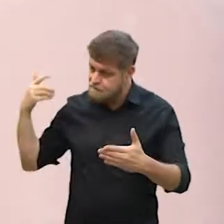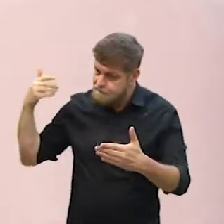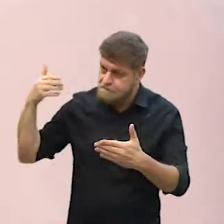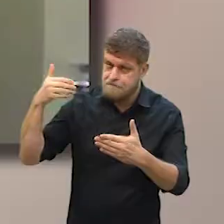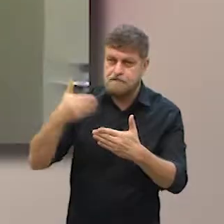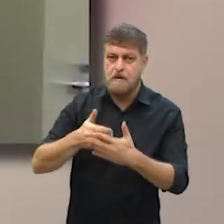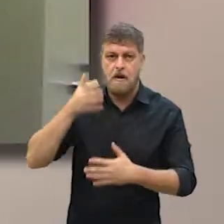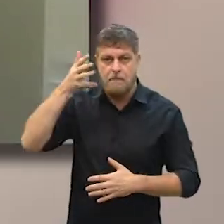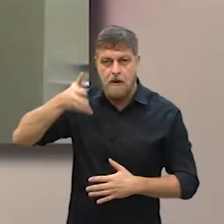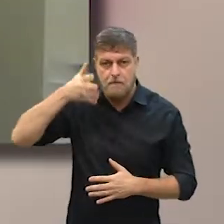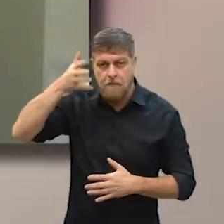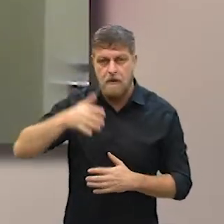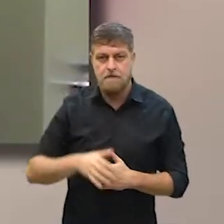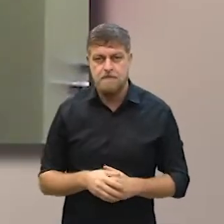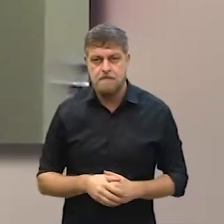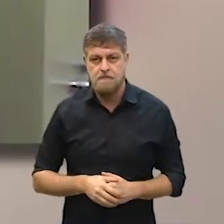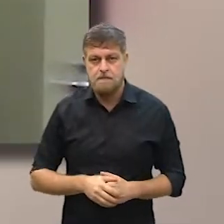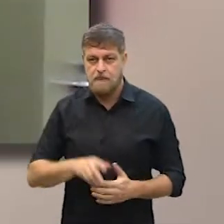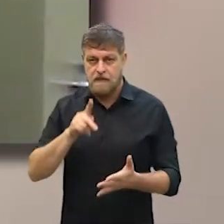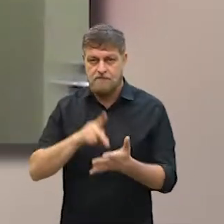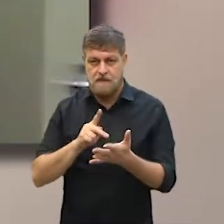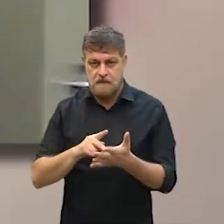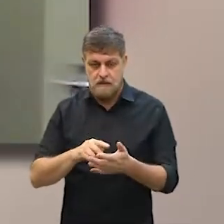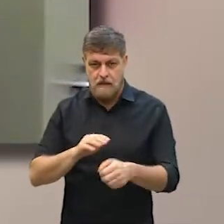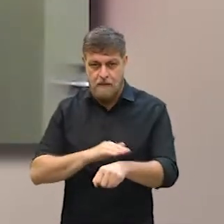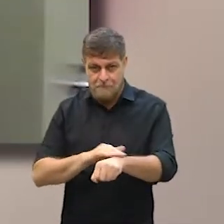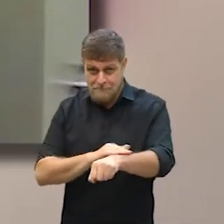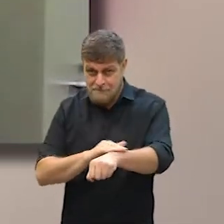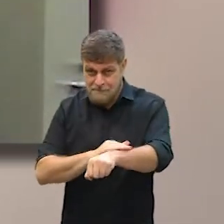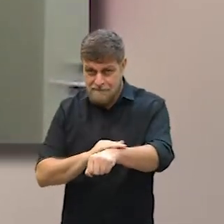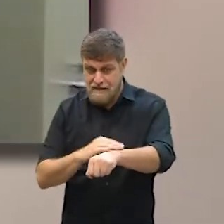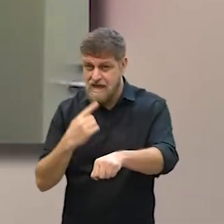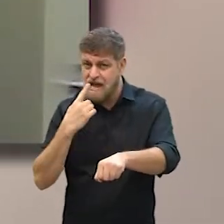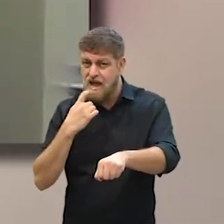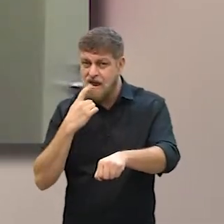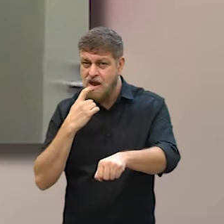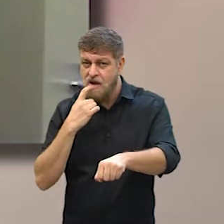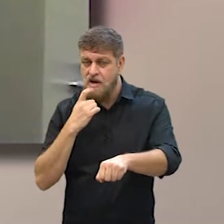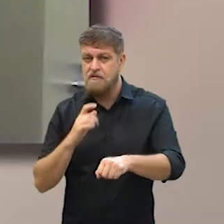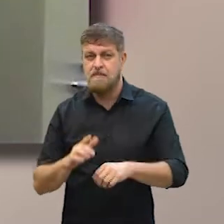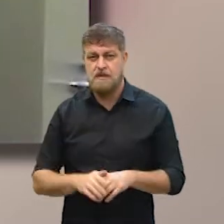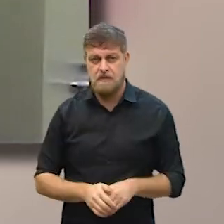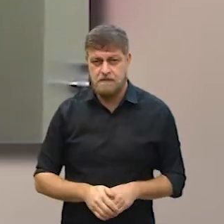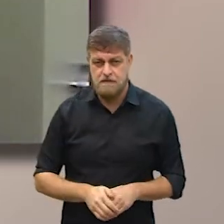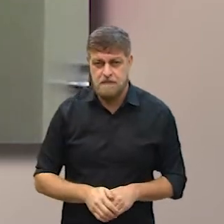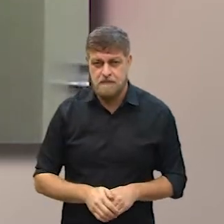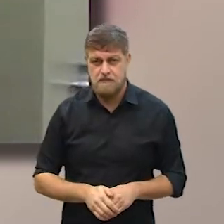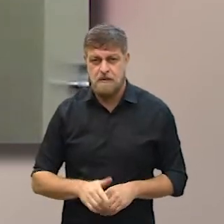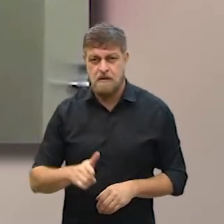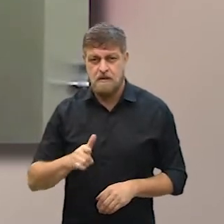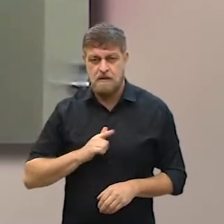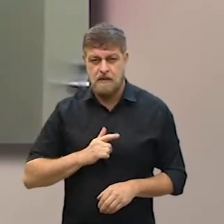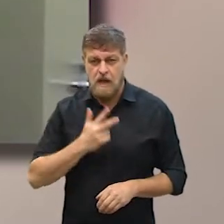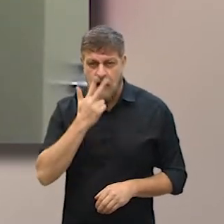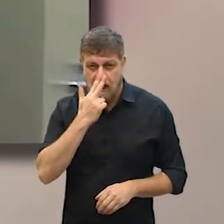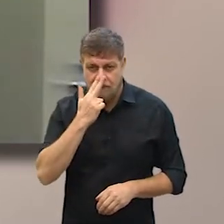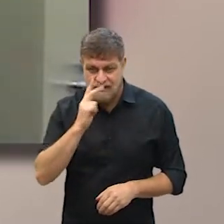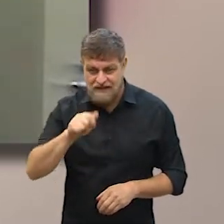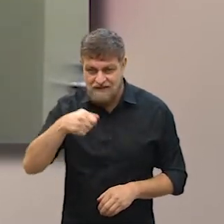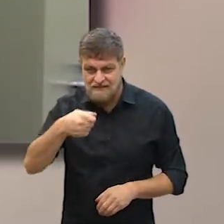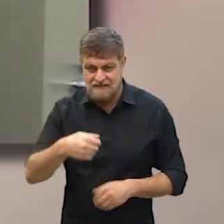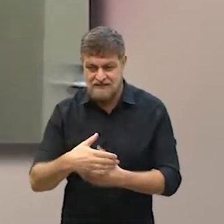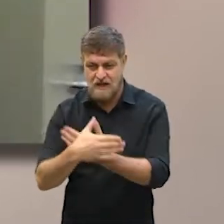todo o decorrer do programa e Fato né mancha vermelha lesões de pele naquele o chamado